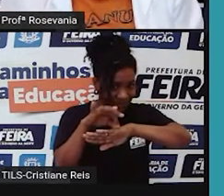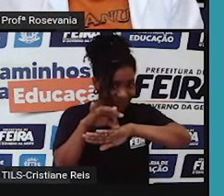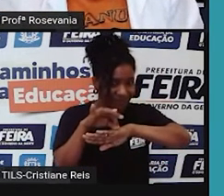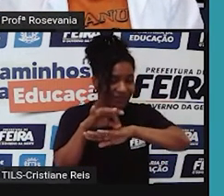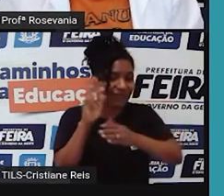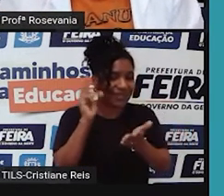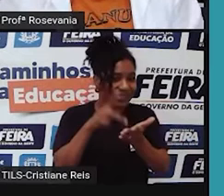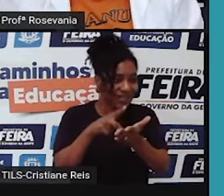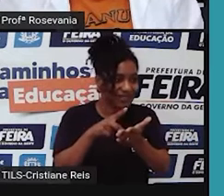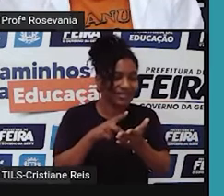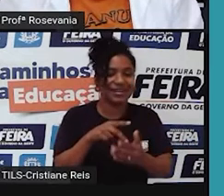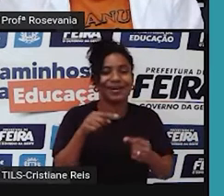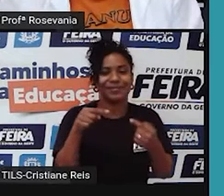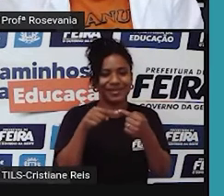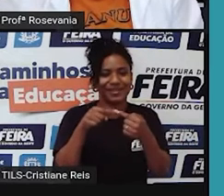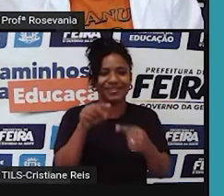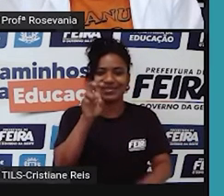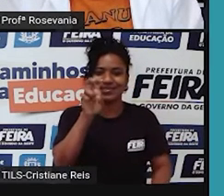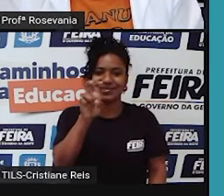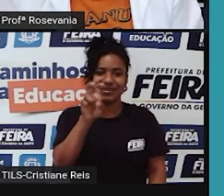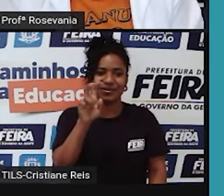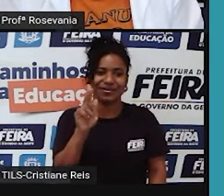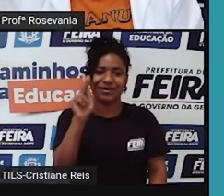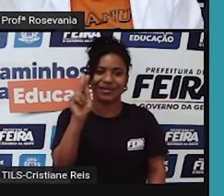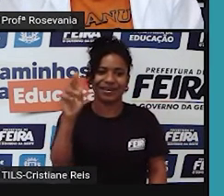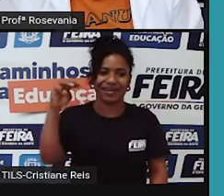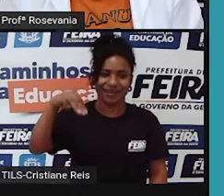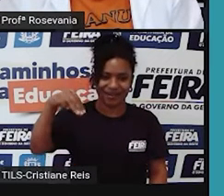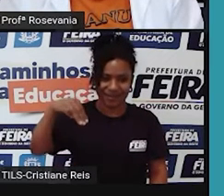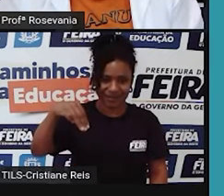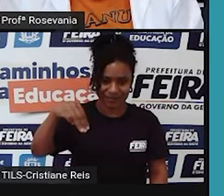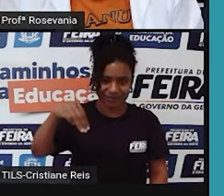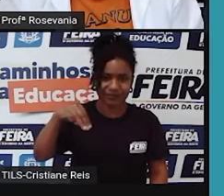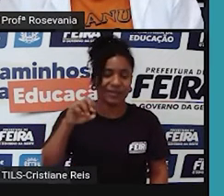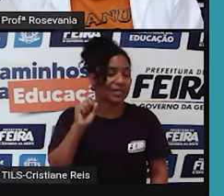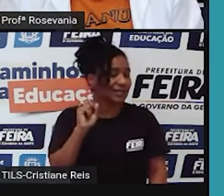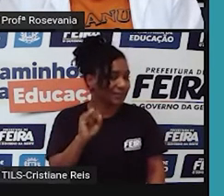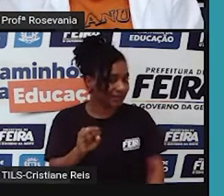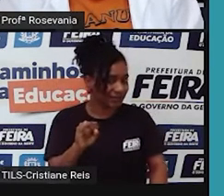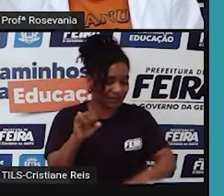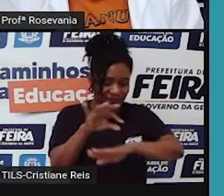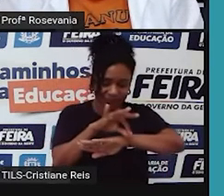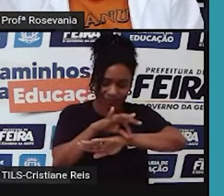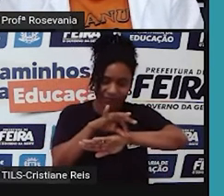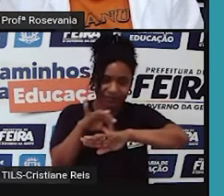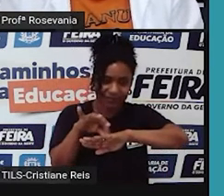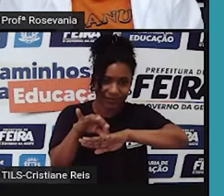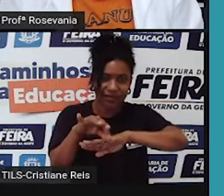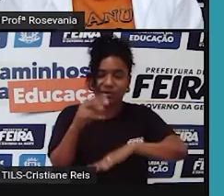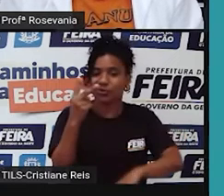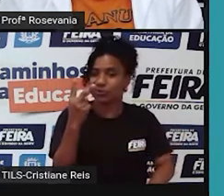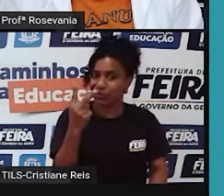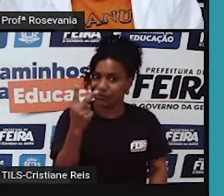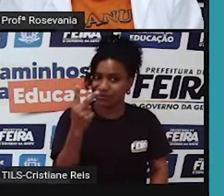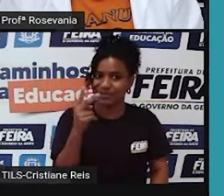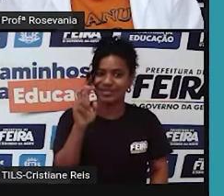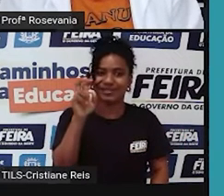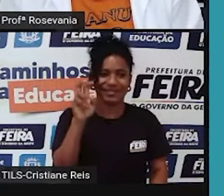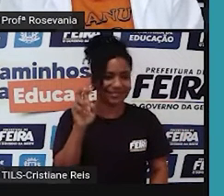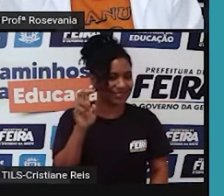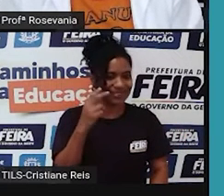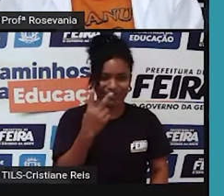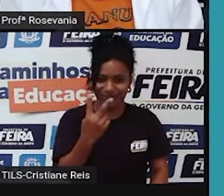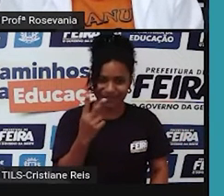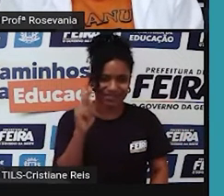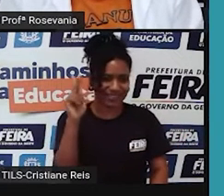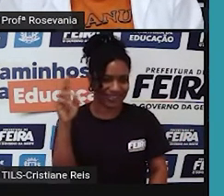eu andei 5 quilômetros. Se eu fizer um tracinho de 2 centímetros, eu andei 2 quilômetros, 3